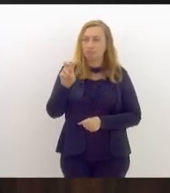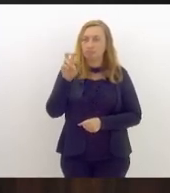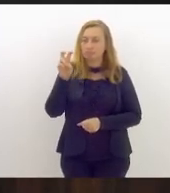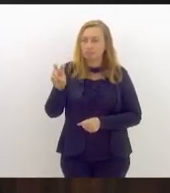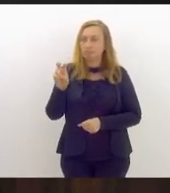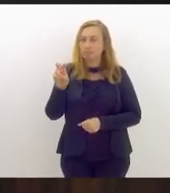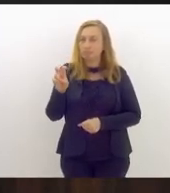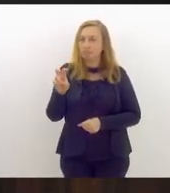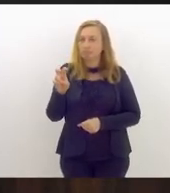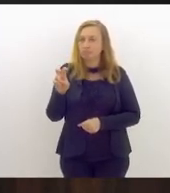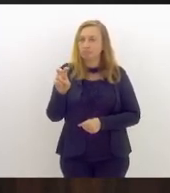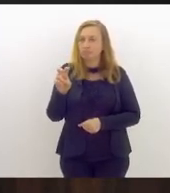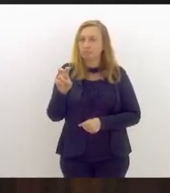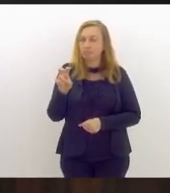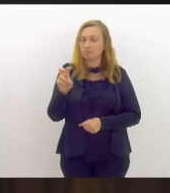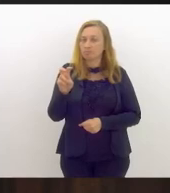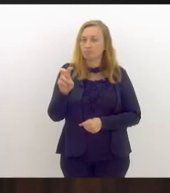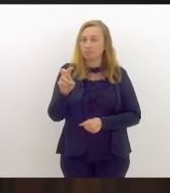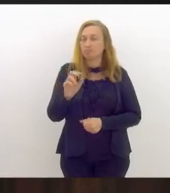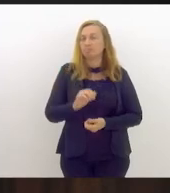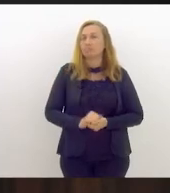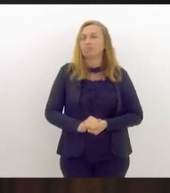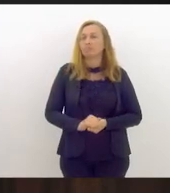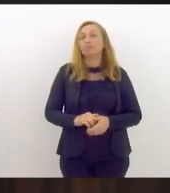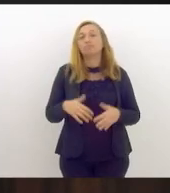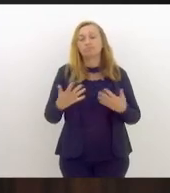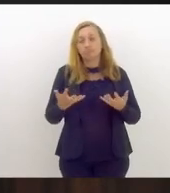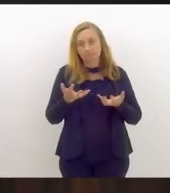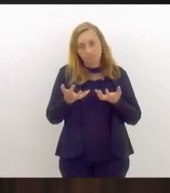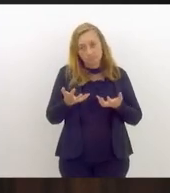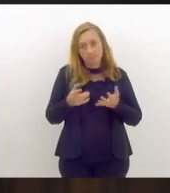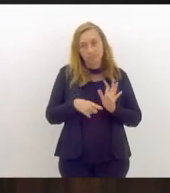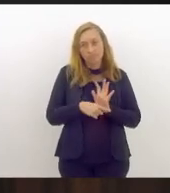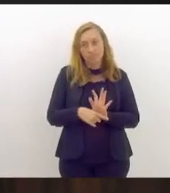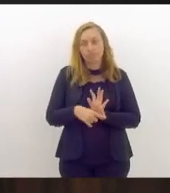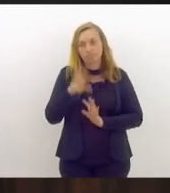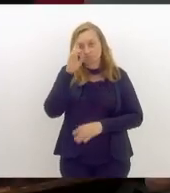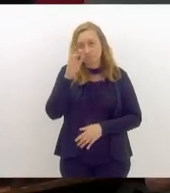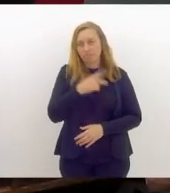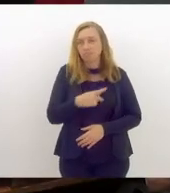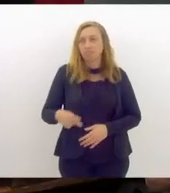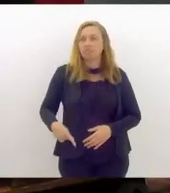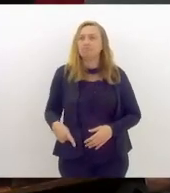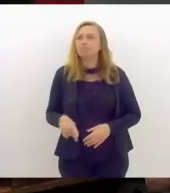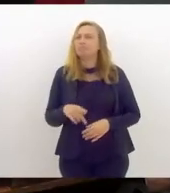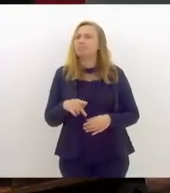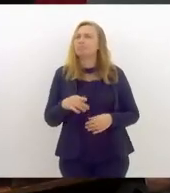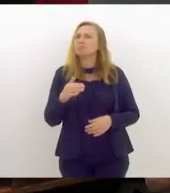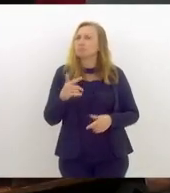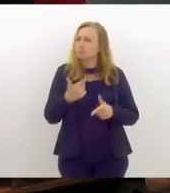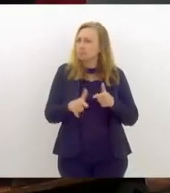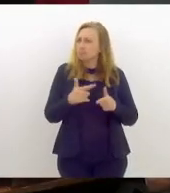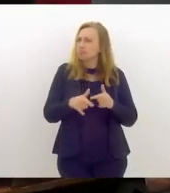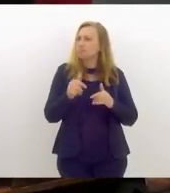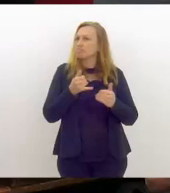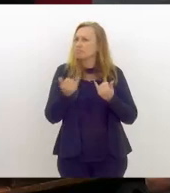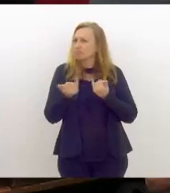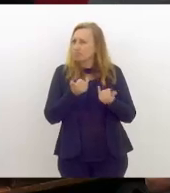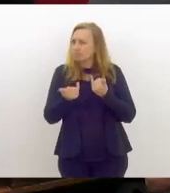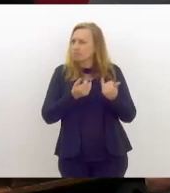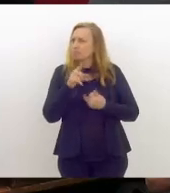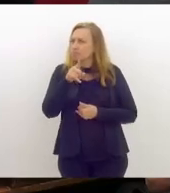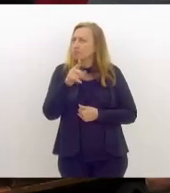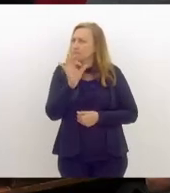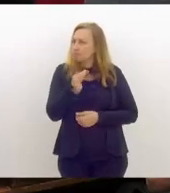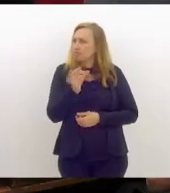855 na agroindústria. Então, a gente quer ajudar. Presidente, tem algum curto-circuito de informação nisso aí, né? Certo. Com certeza